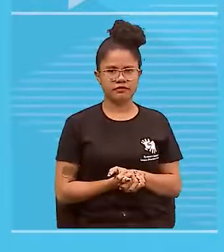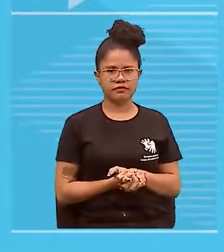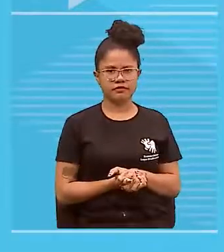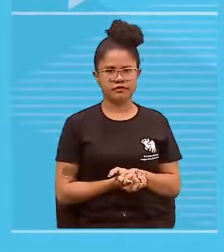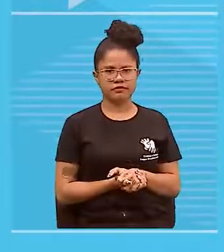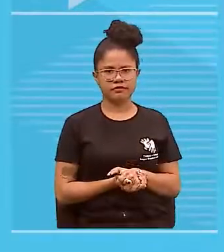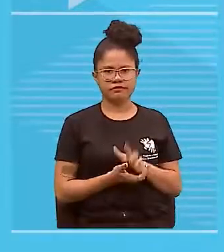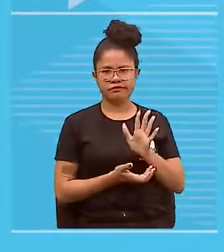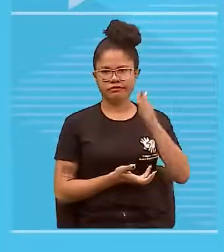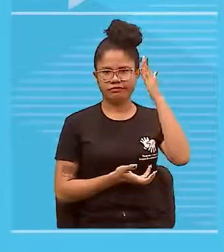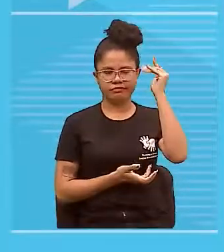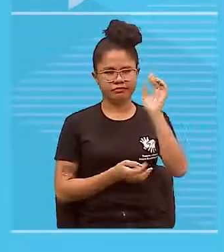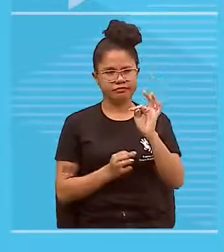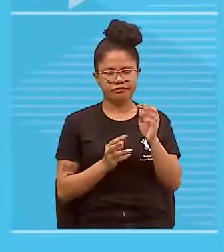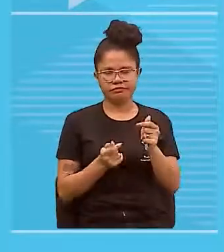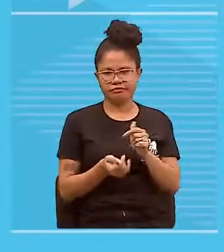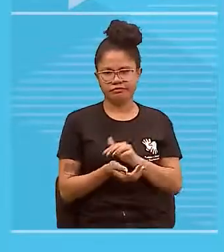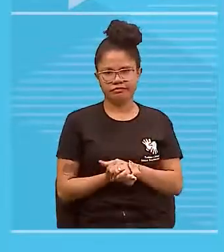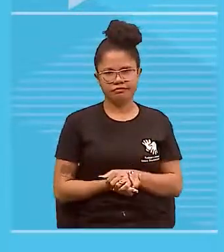apontado para você logo